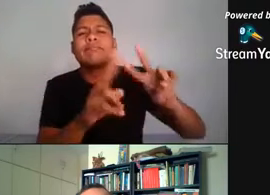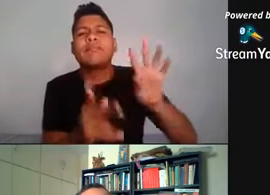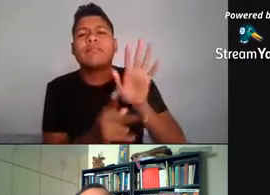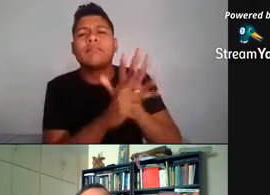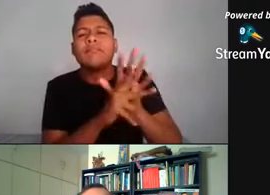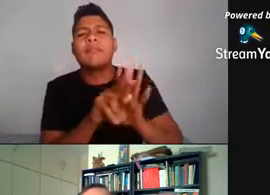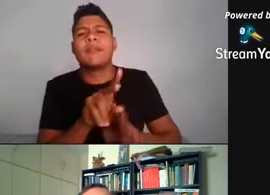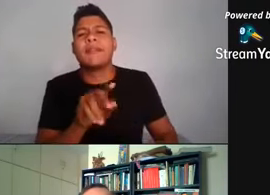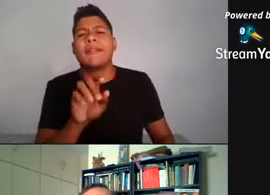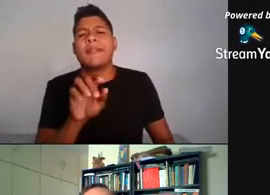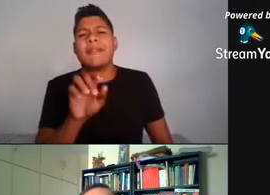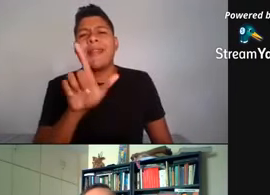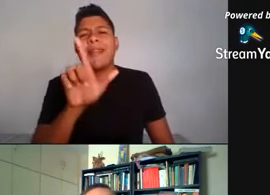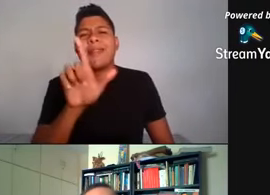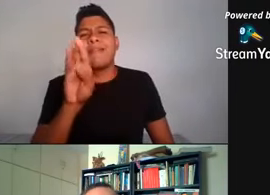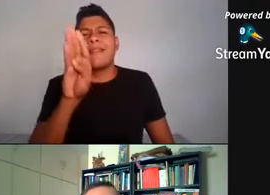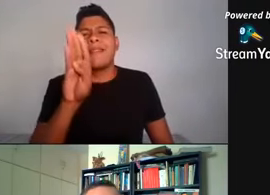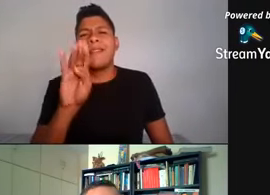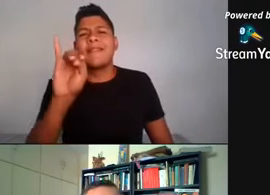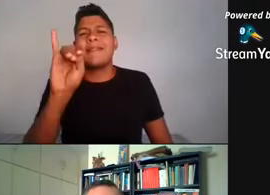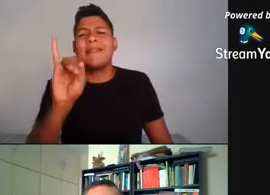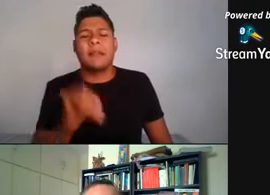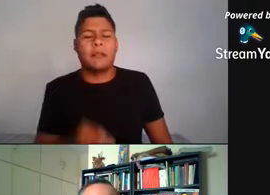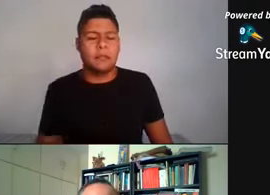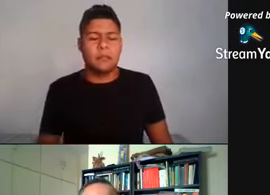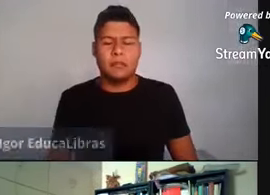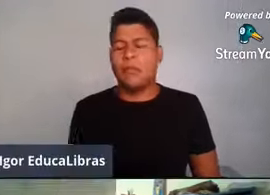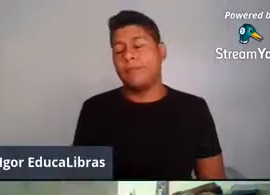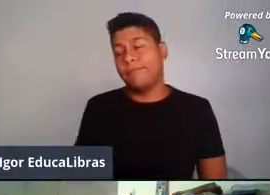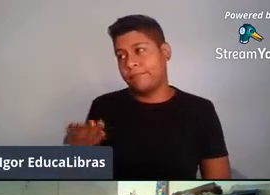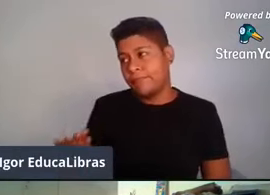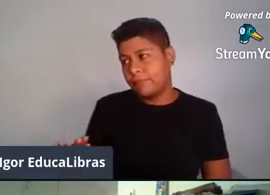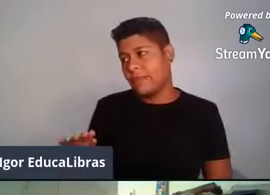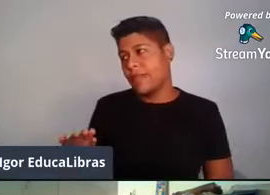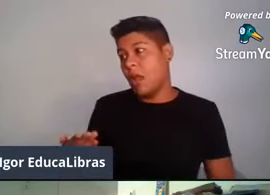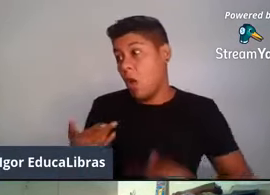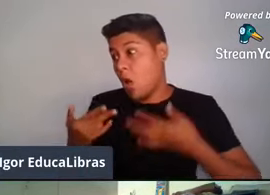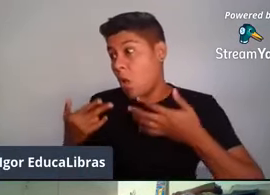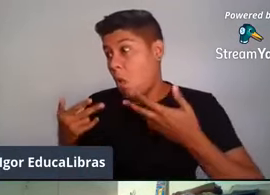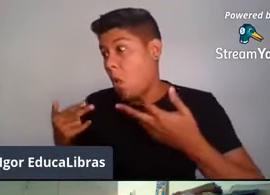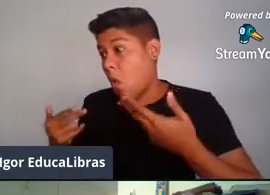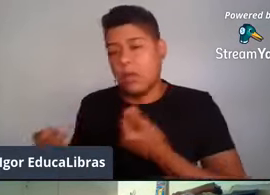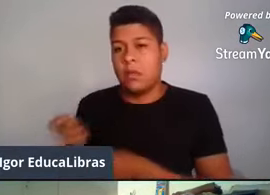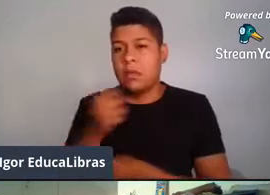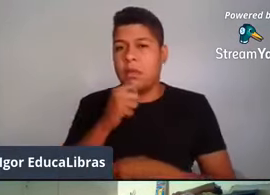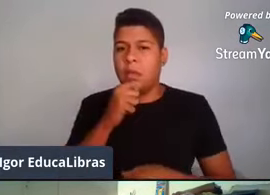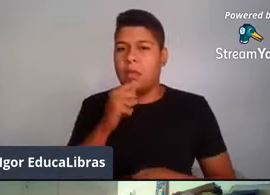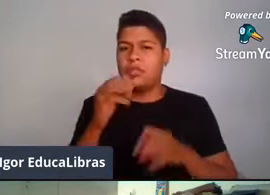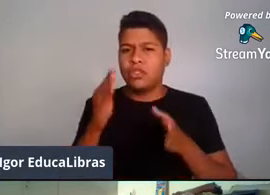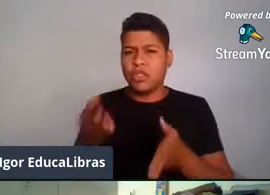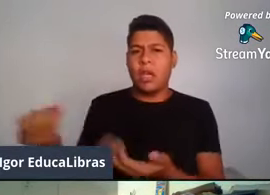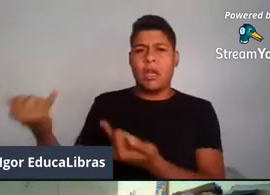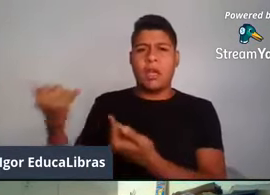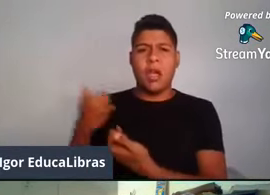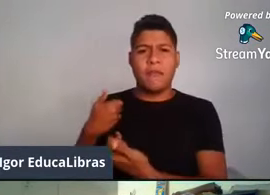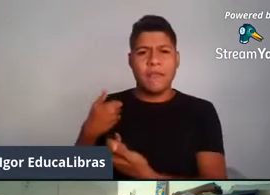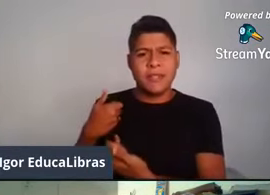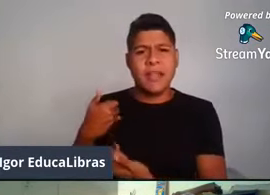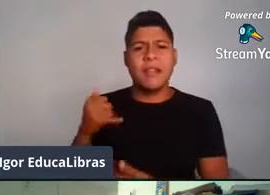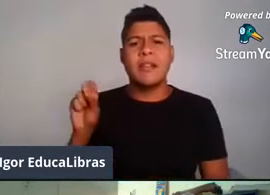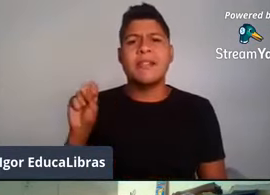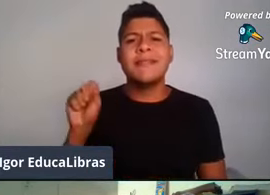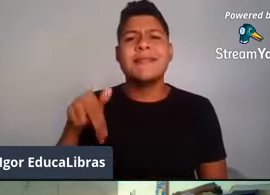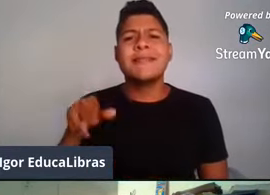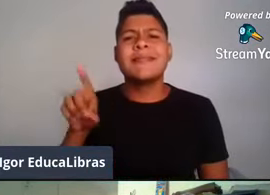LBI? Olha, eu não peguei nenhum caso ainda, mas eu soube, através da Sandra, até da